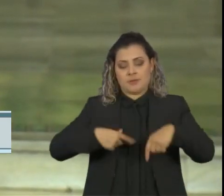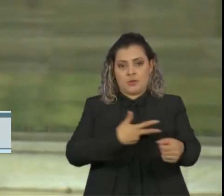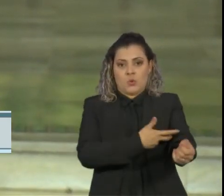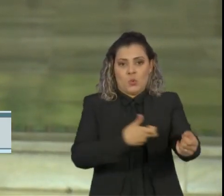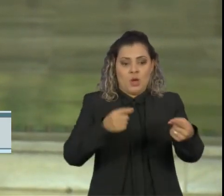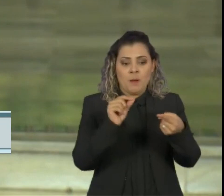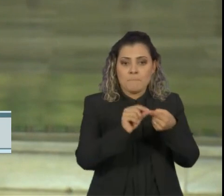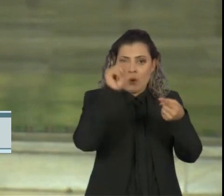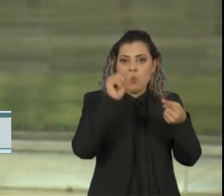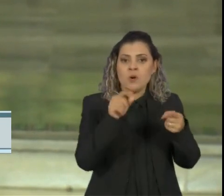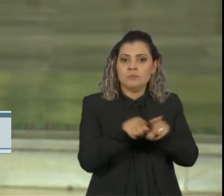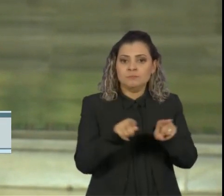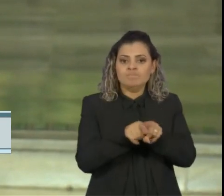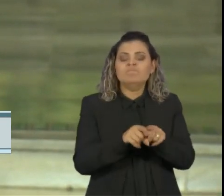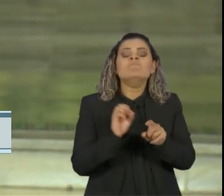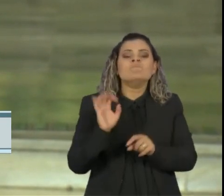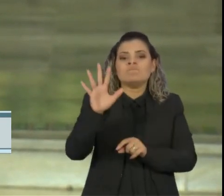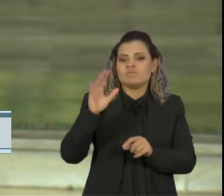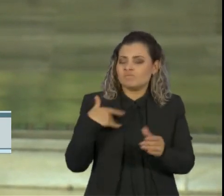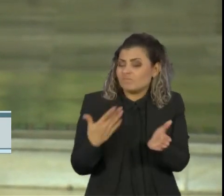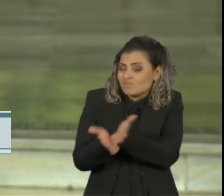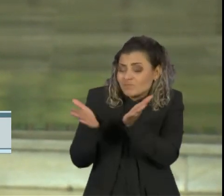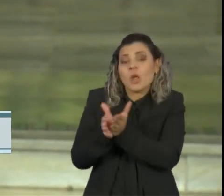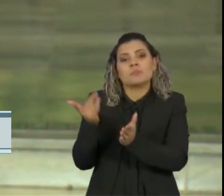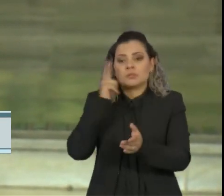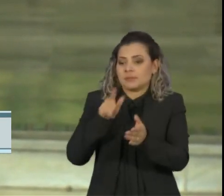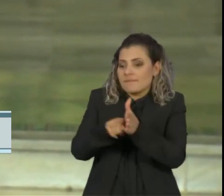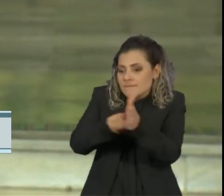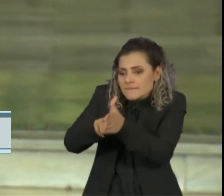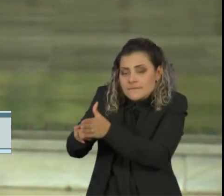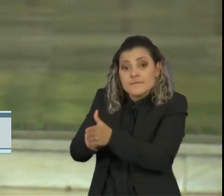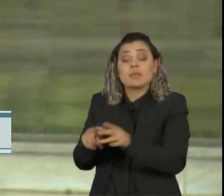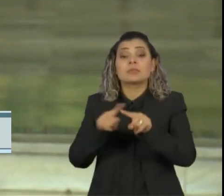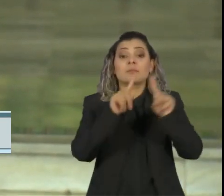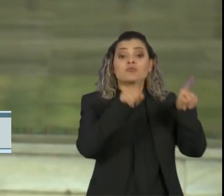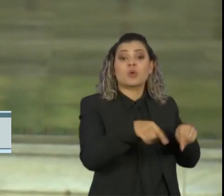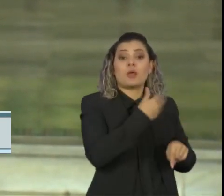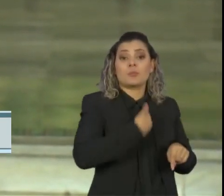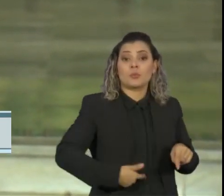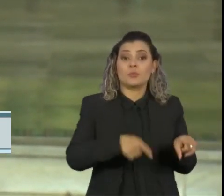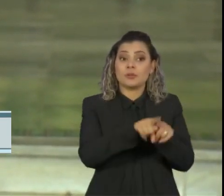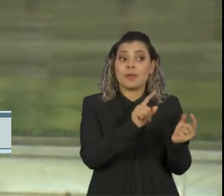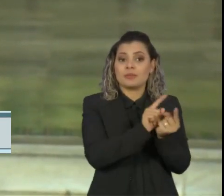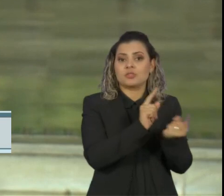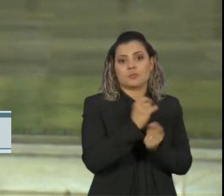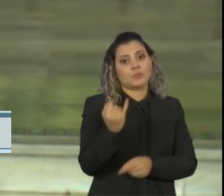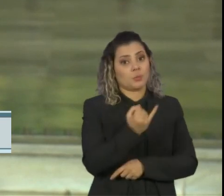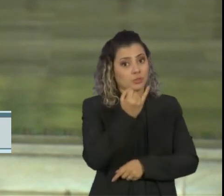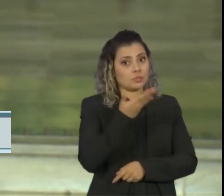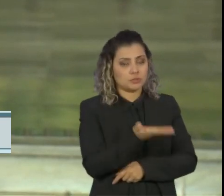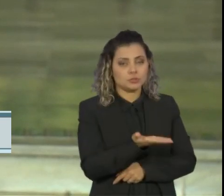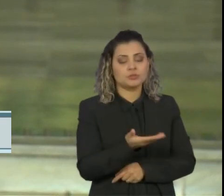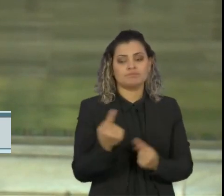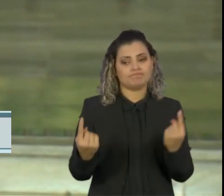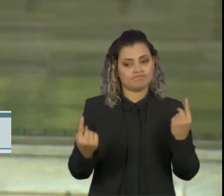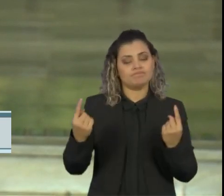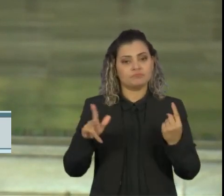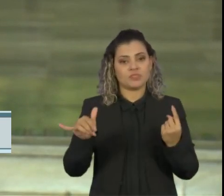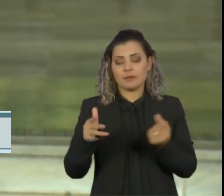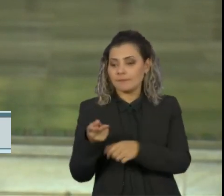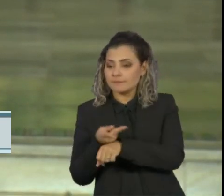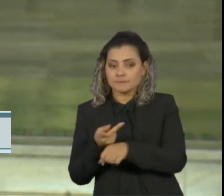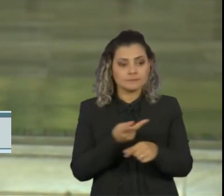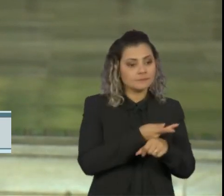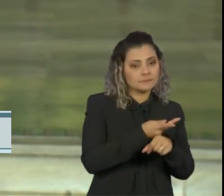mais vulnerável do Estado e também com funcionários públicos de serviços essenciais. Dr.